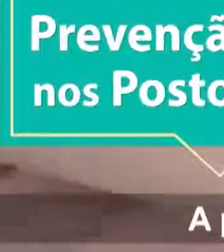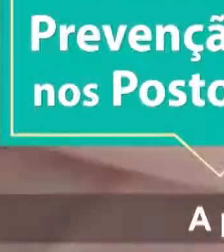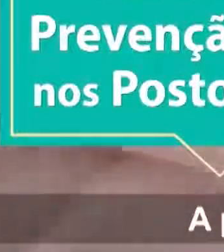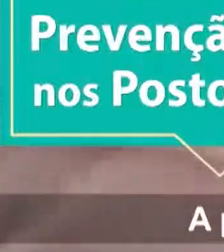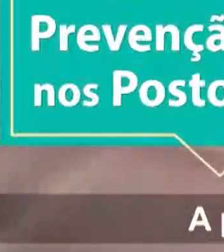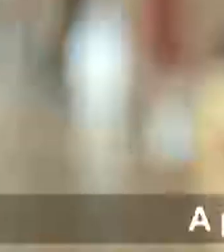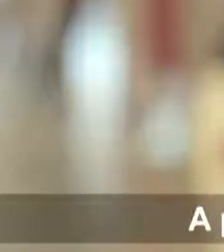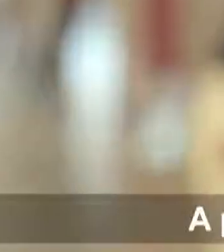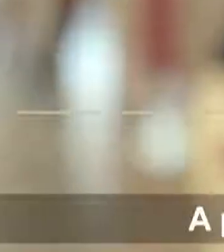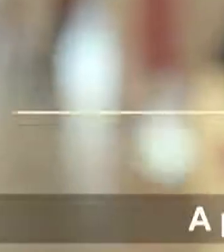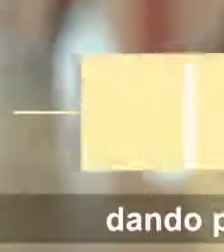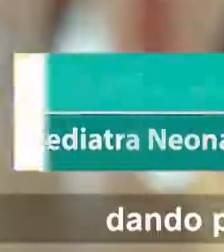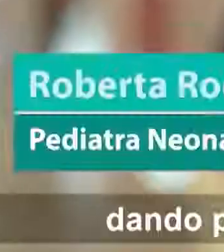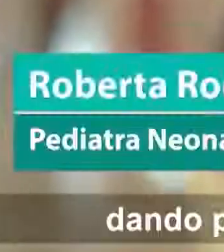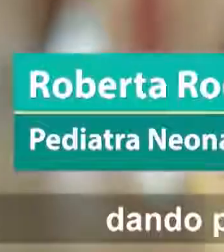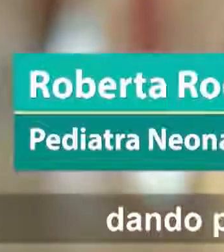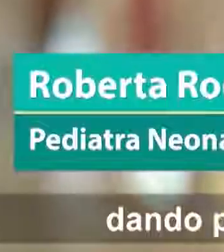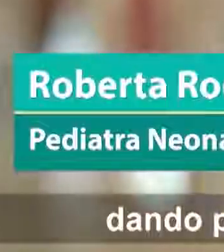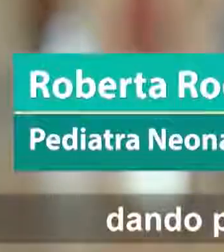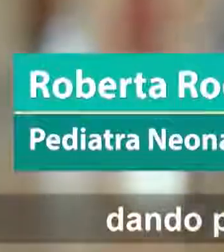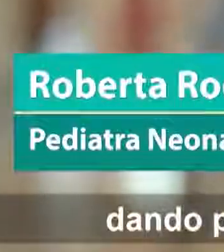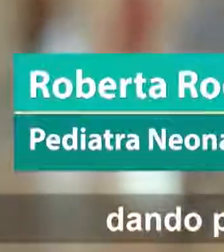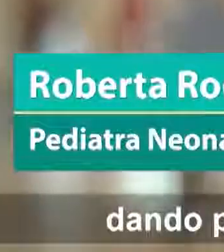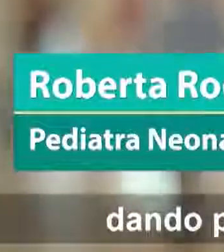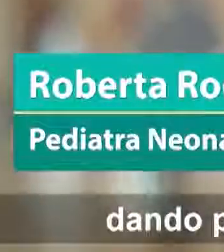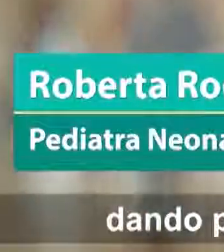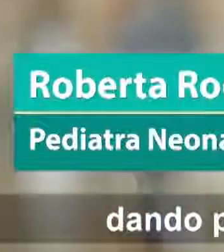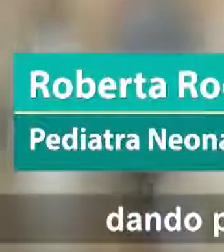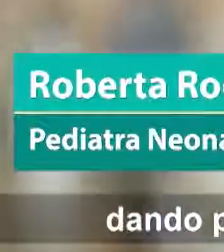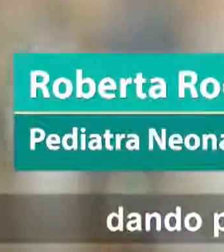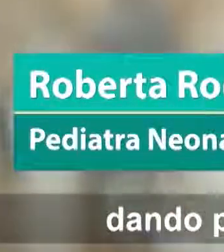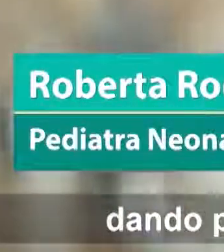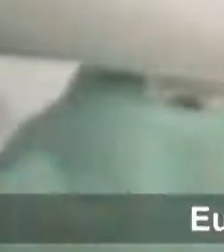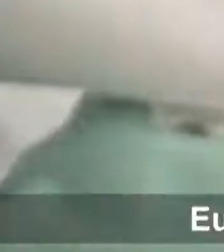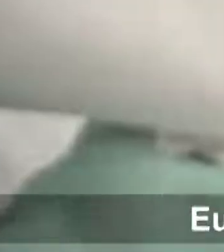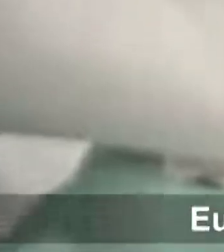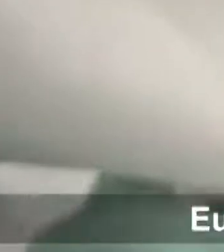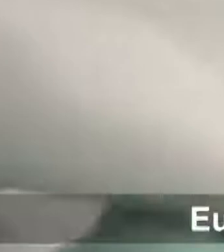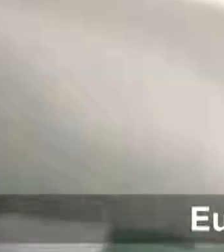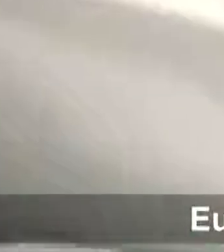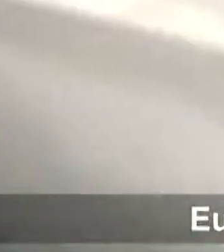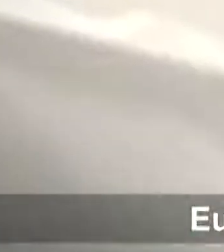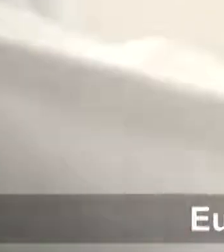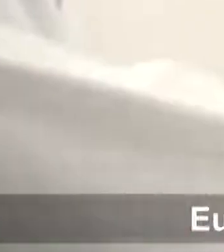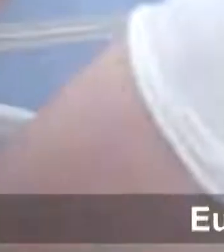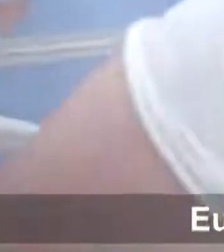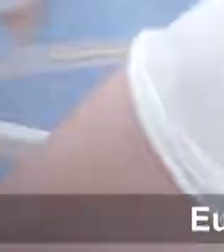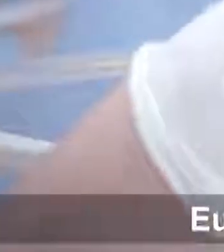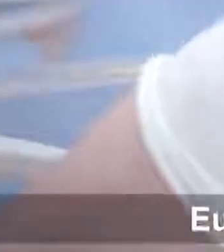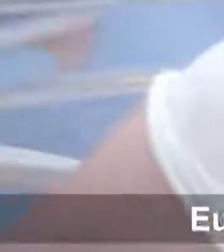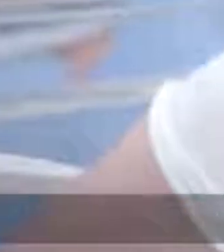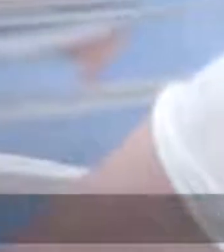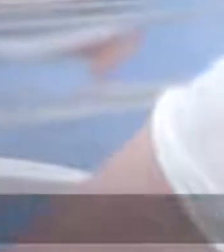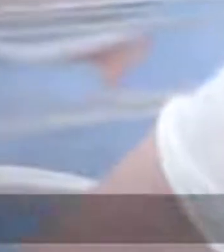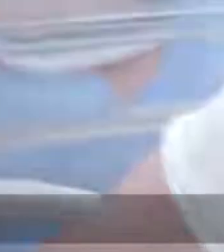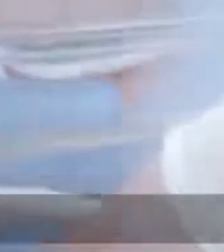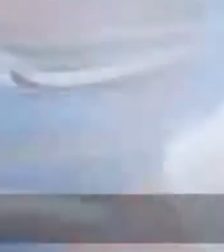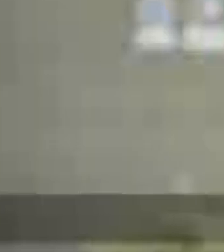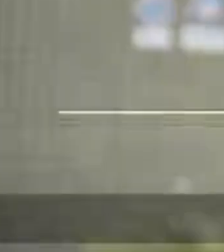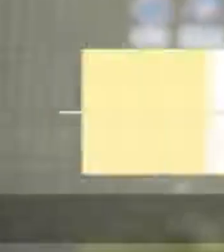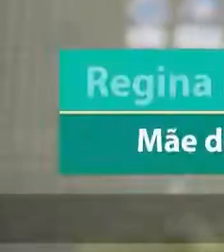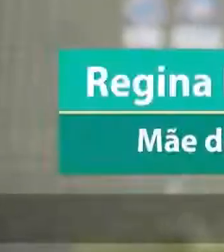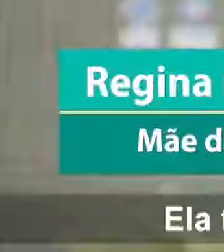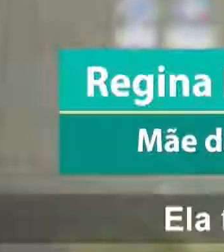amplia os núcleos de prevenção, dando prioridade àquelas pessoas que têm mais necessidade. Eu fiz o meu pré-natal todinho aqui no posto, mas a neném